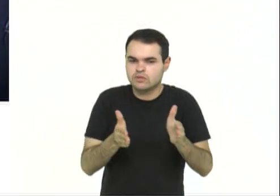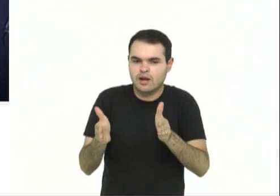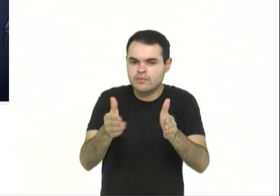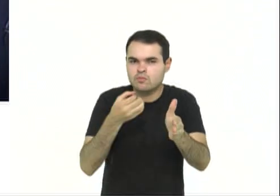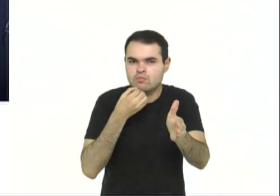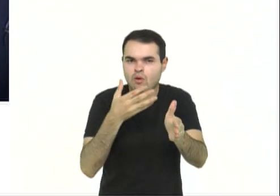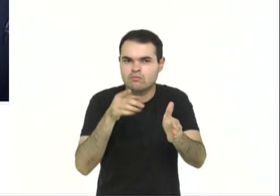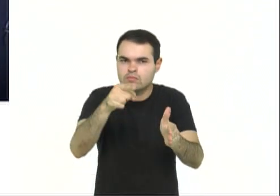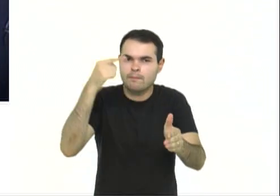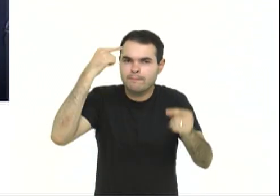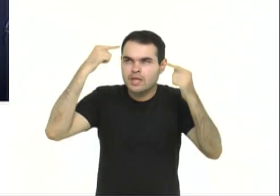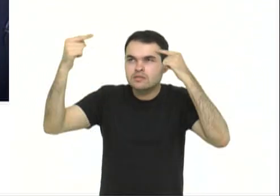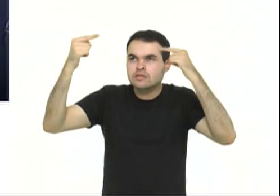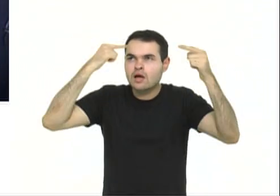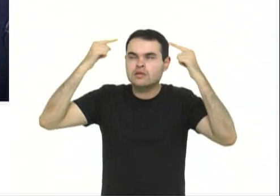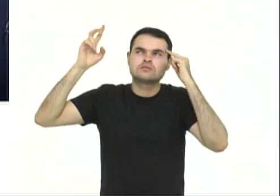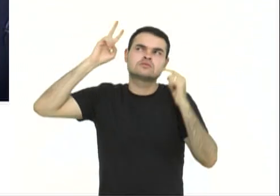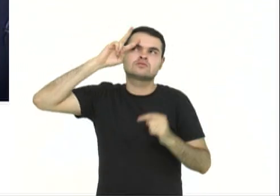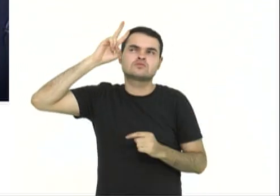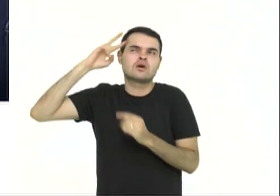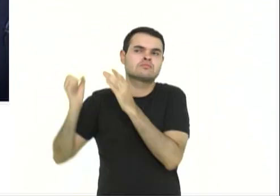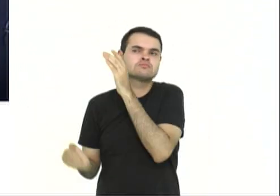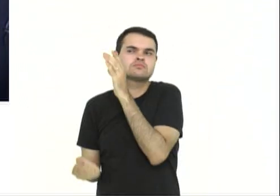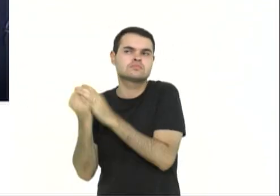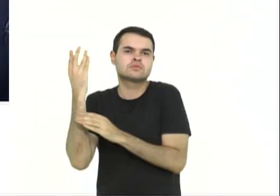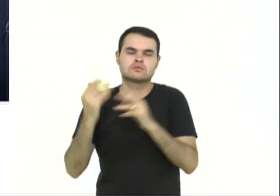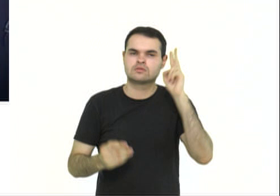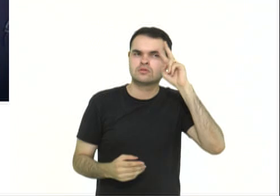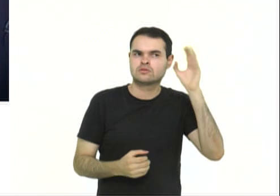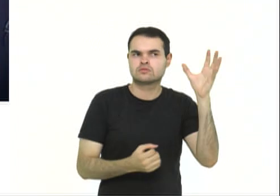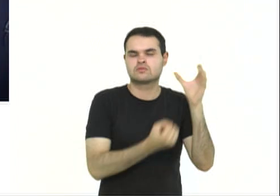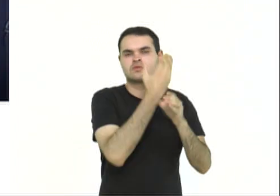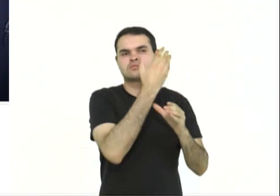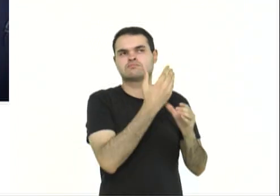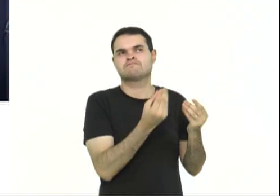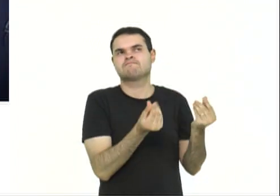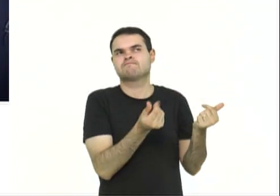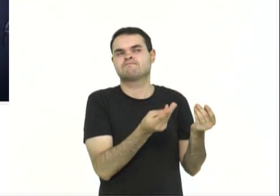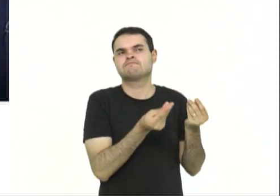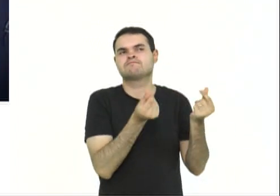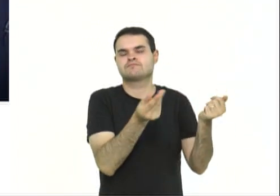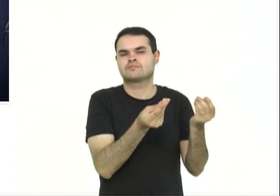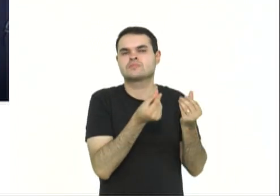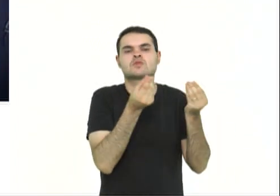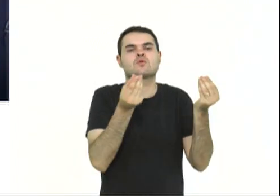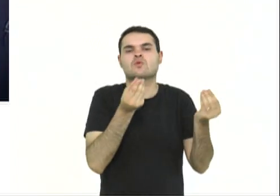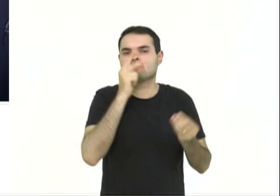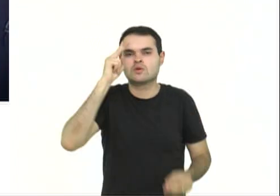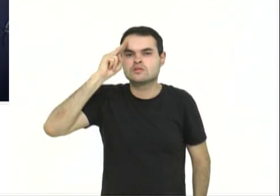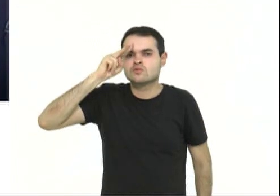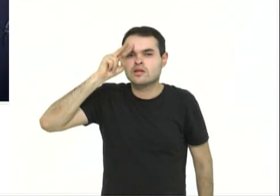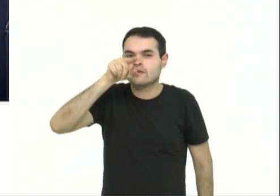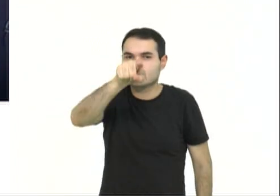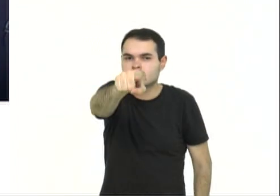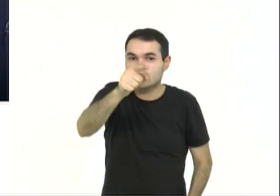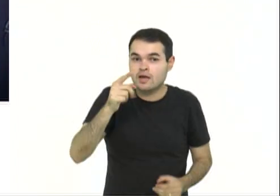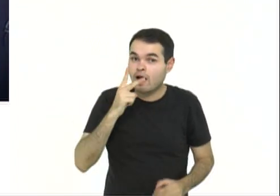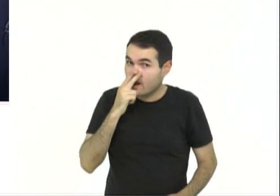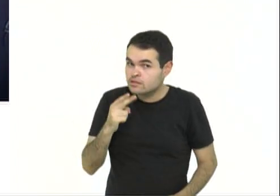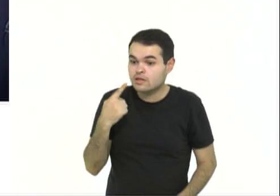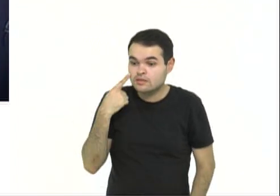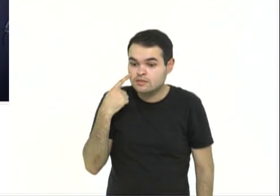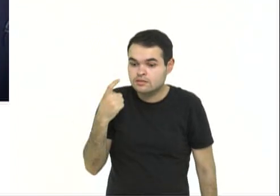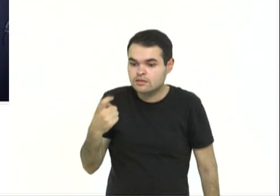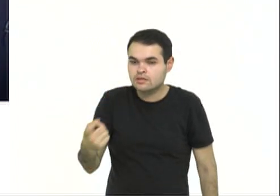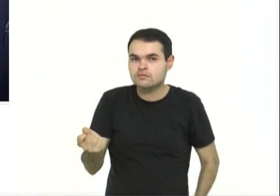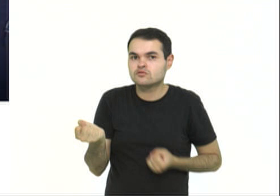caminho, e pensar quais histórias que que te instigam, né? Quais são as histórias que realmente você acha